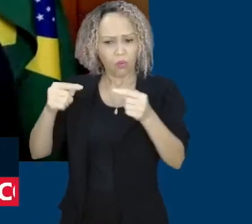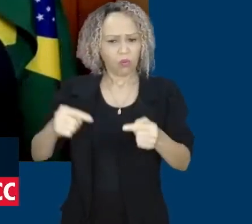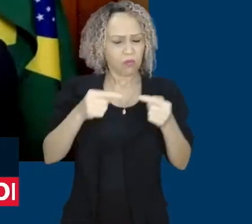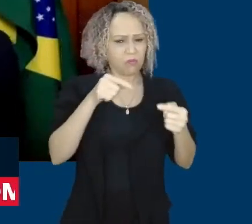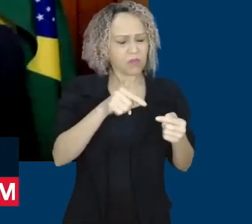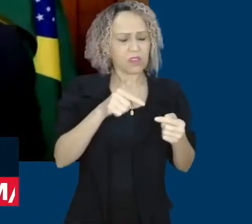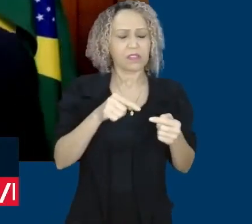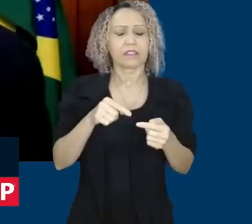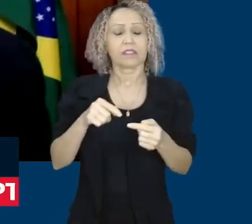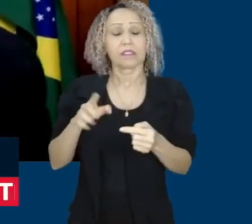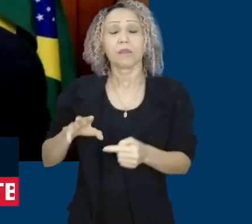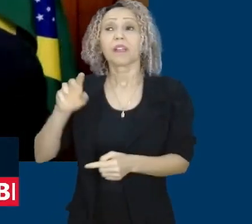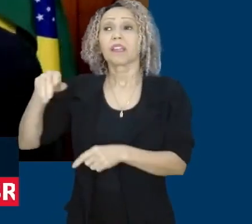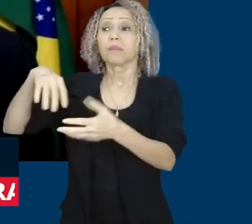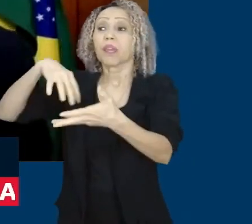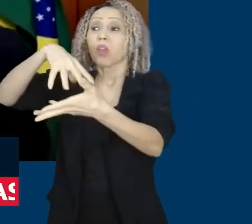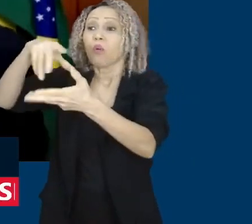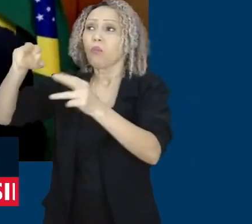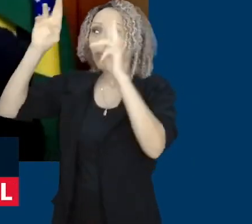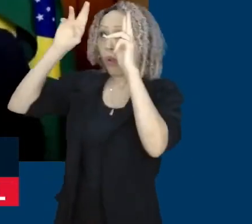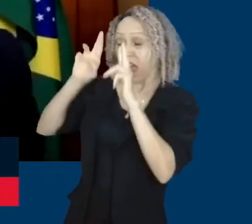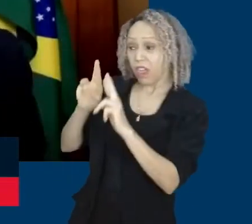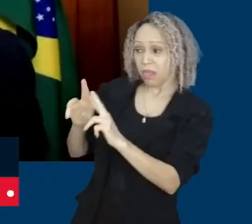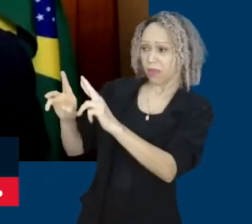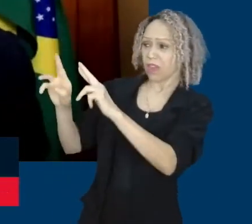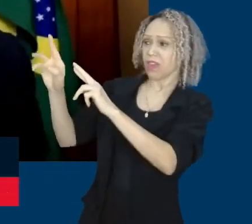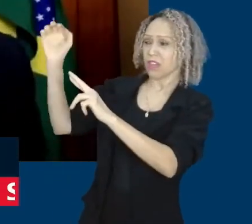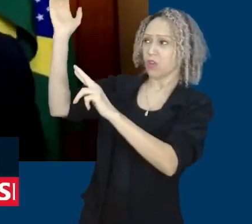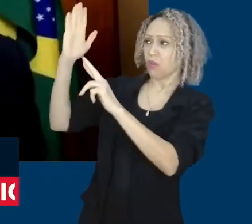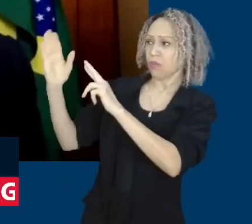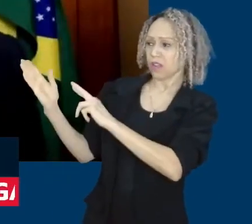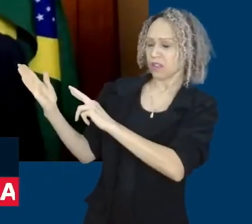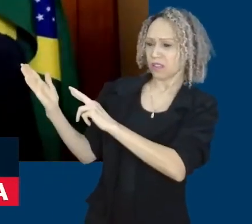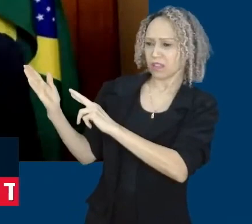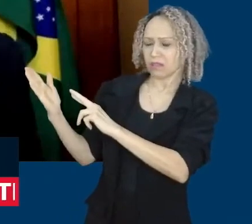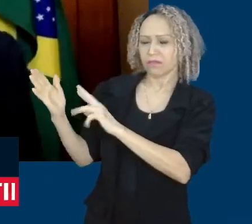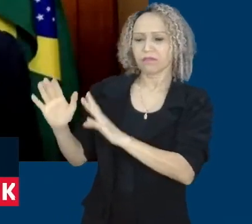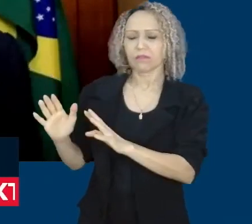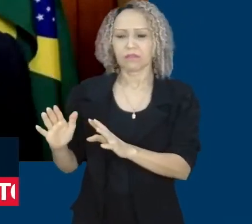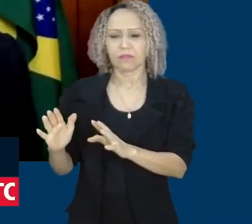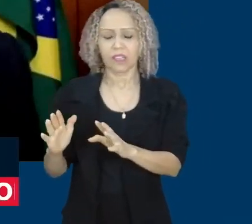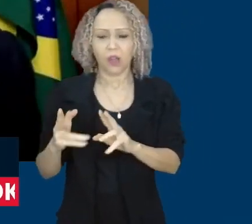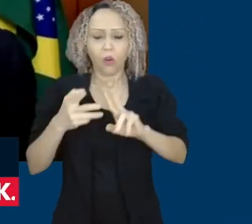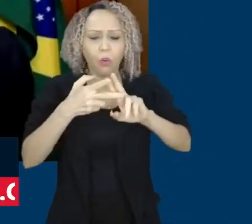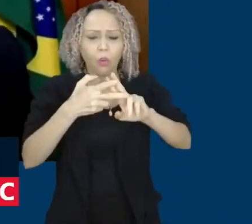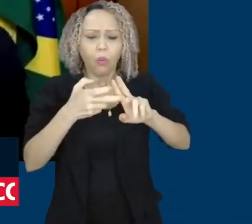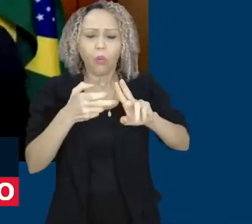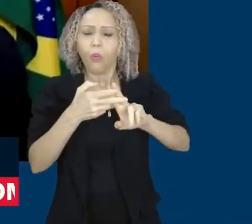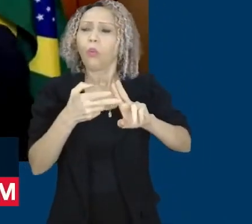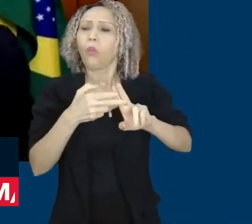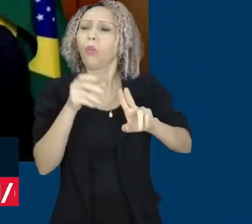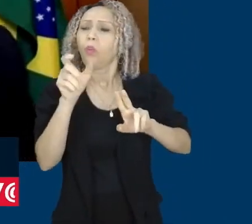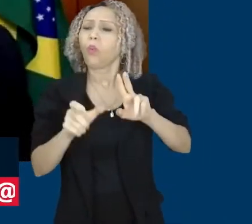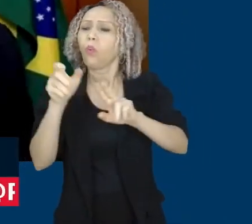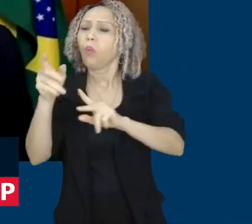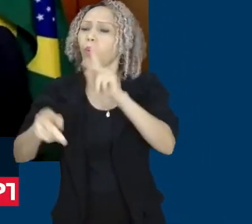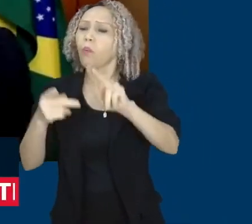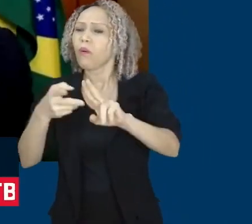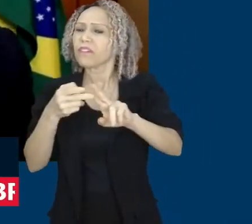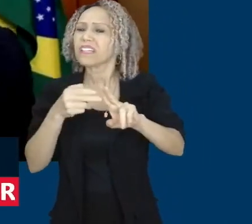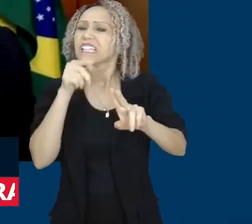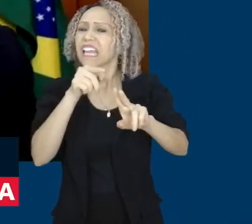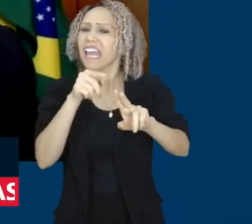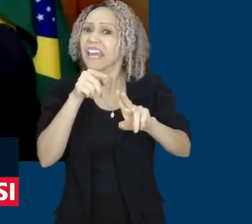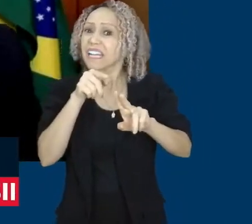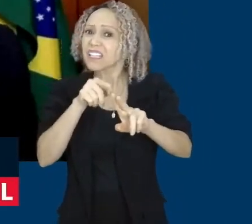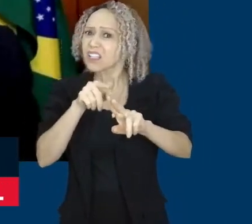Ministério dos Povos Originários é fundamental. Eles são os guardiões desta grande pátria, que é a terra,